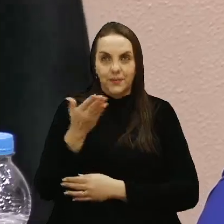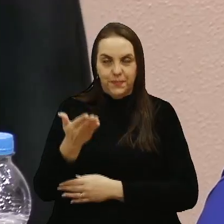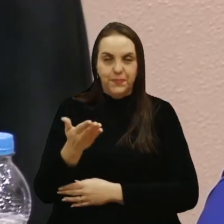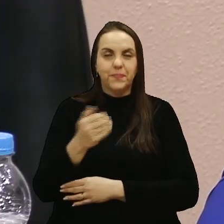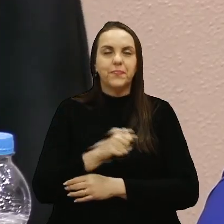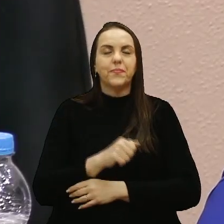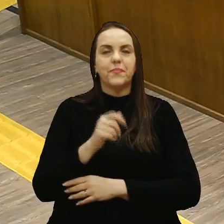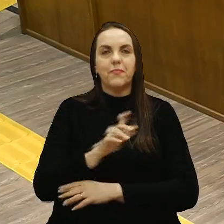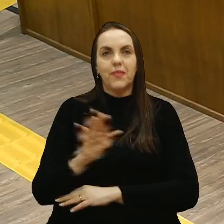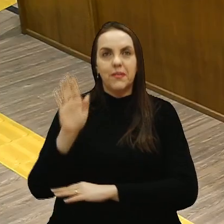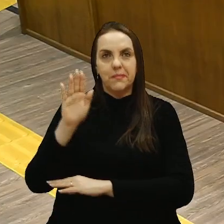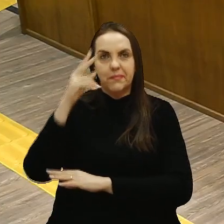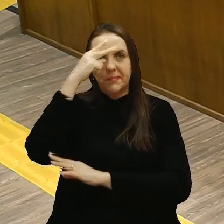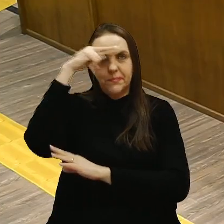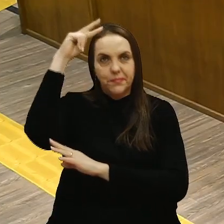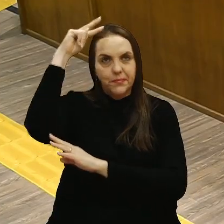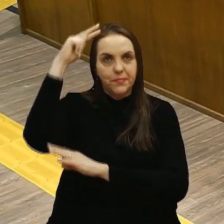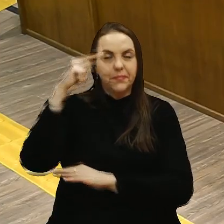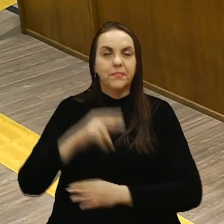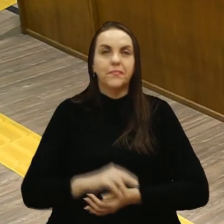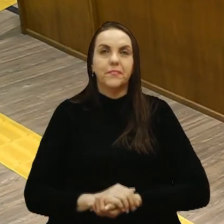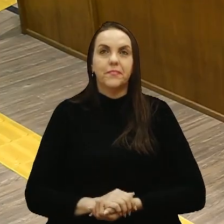Rosa.